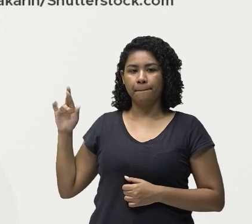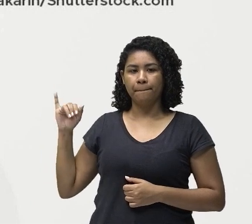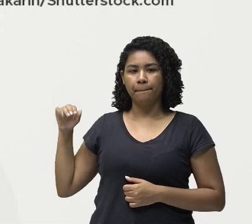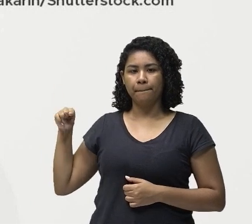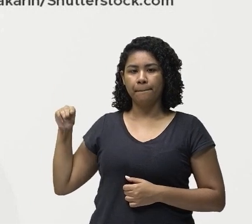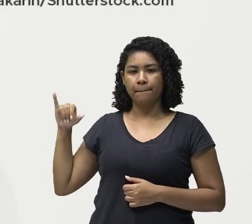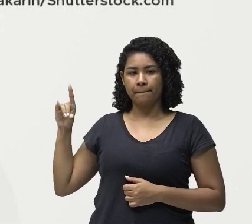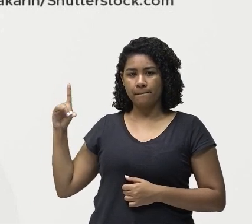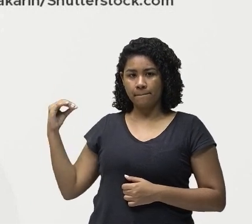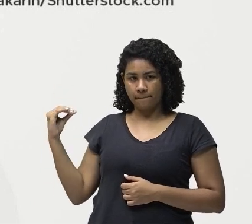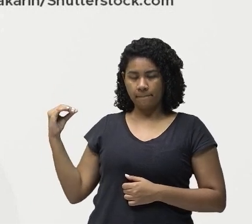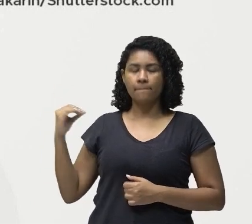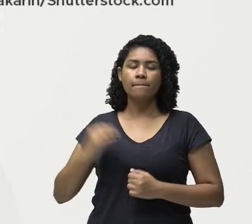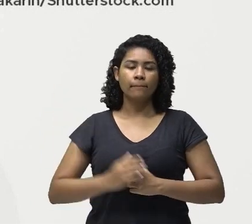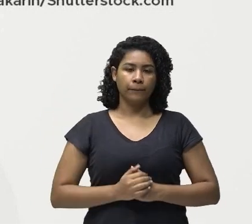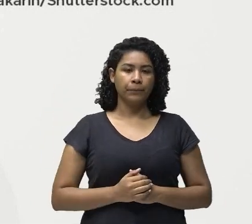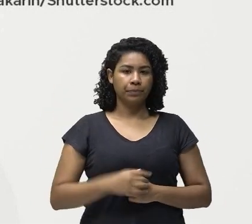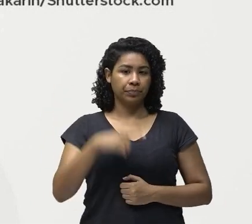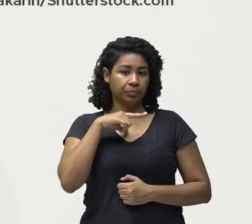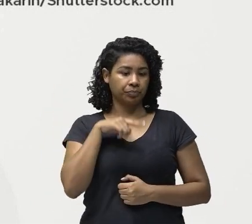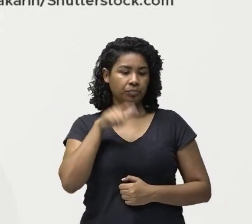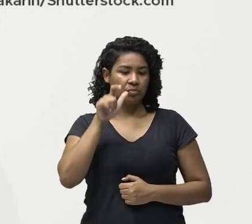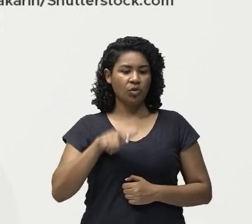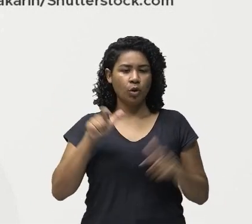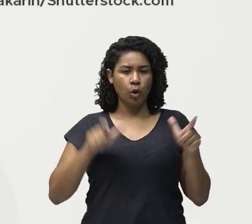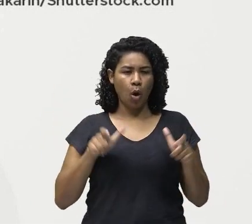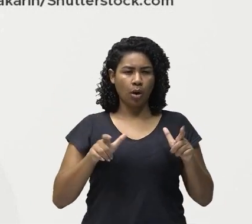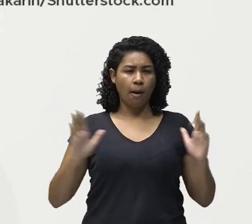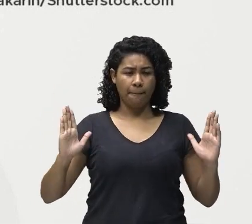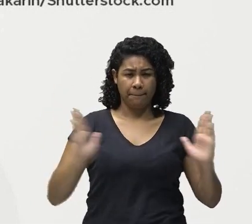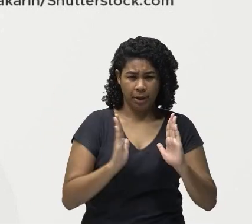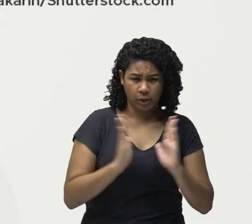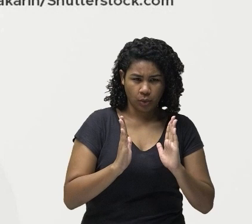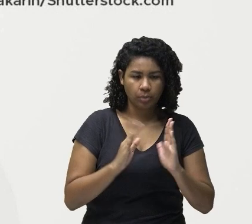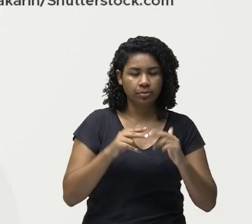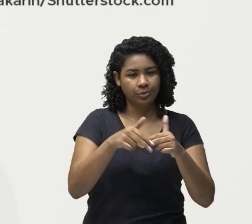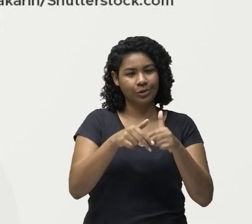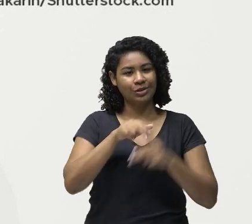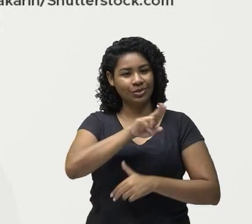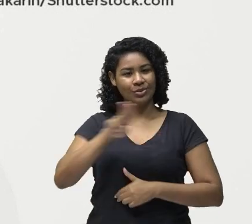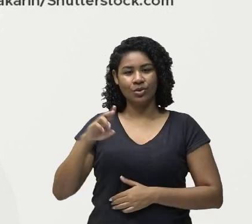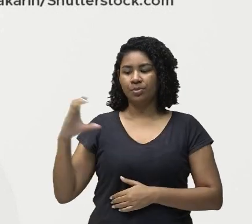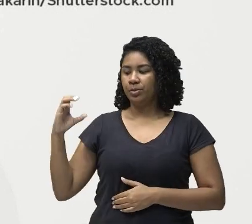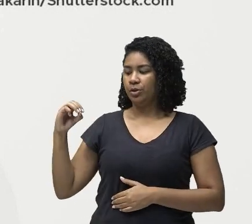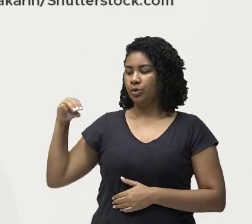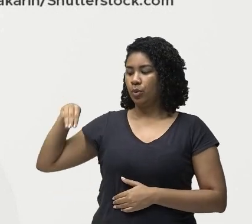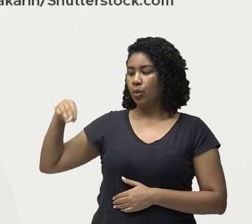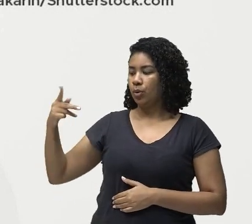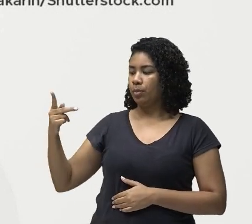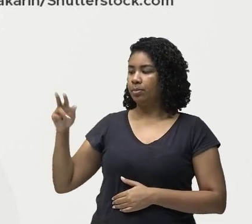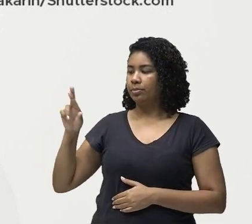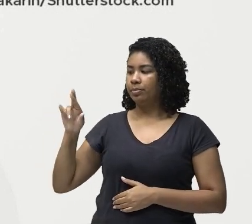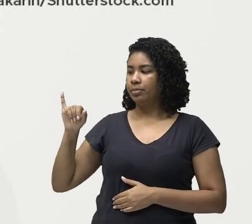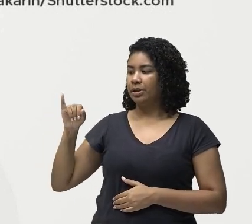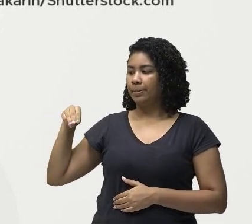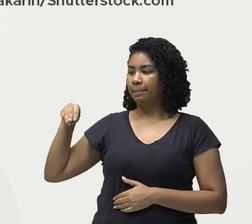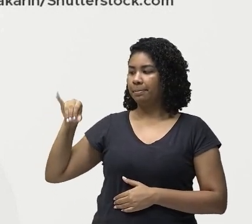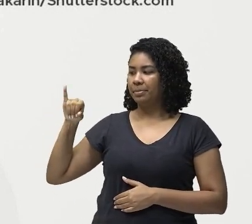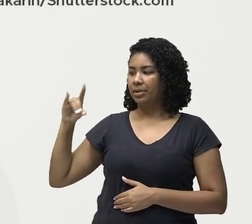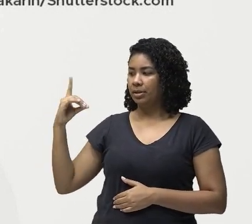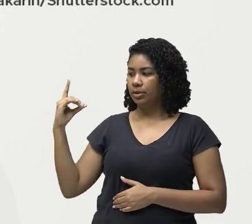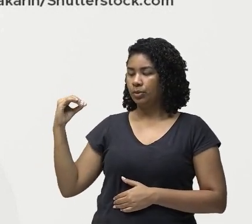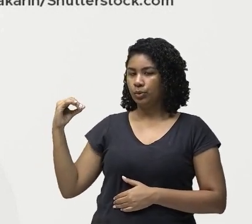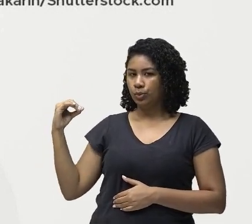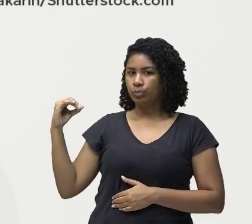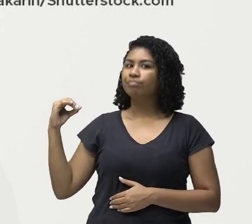Ocupando um espaço menor, dizemos que o ar se encontra comprimido. O fato de ser compressível e